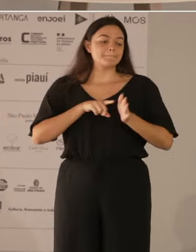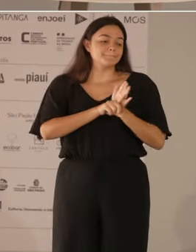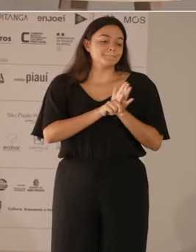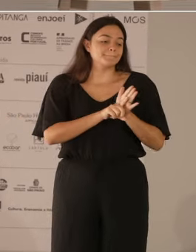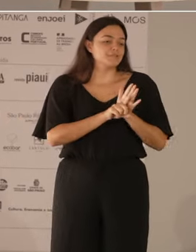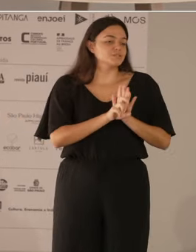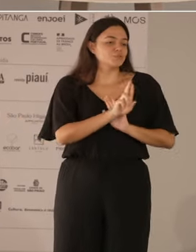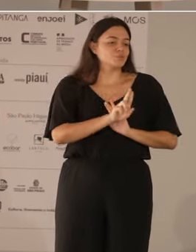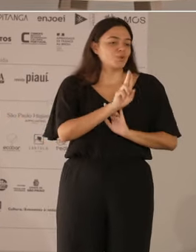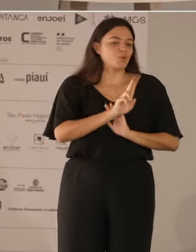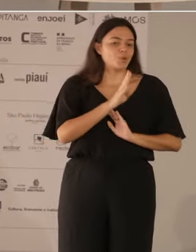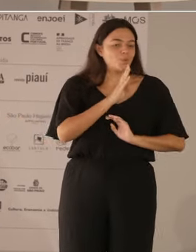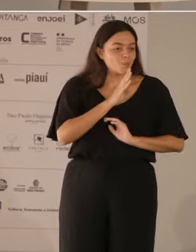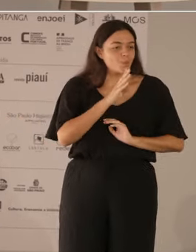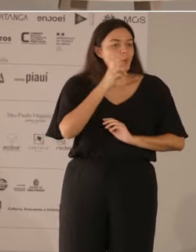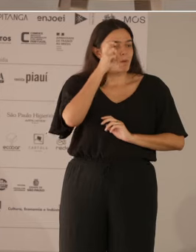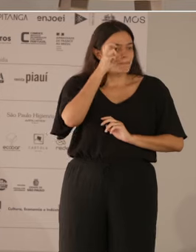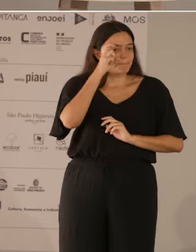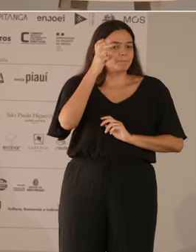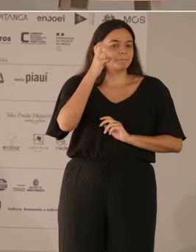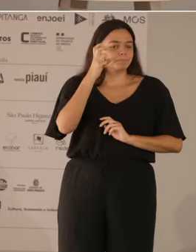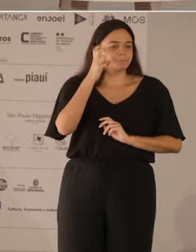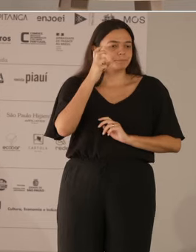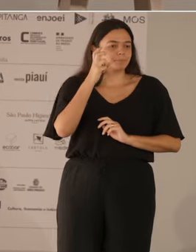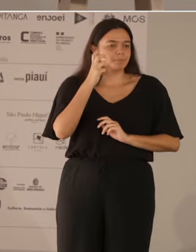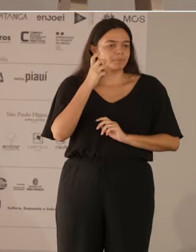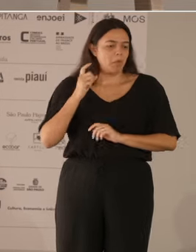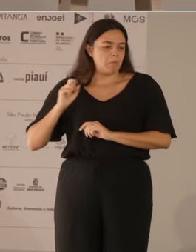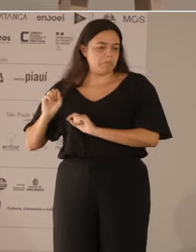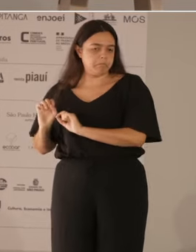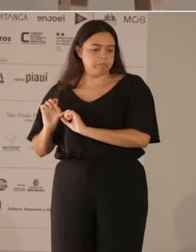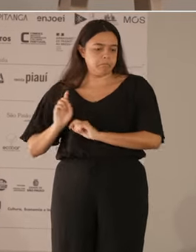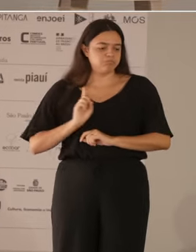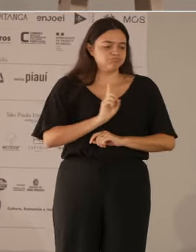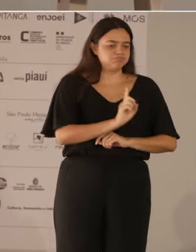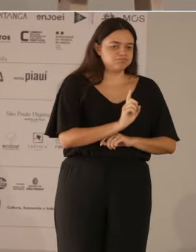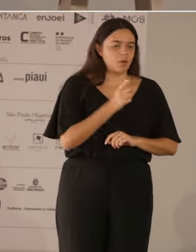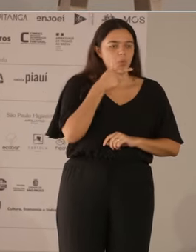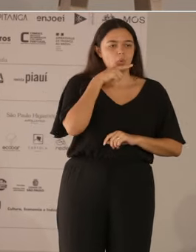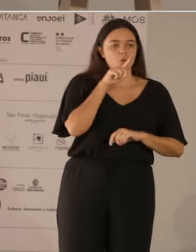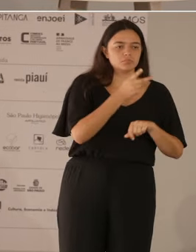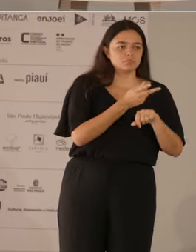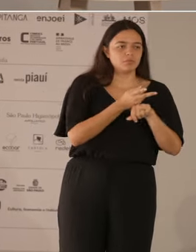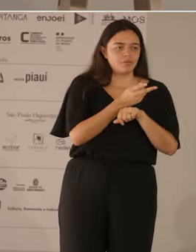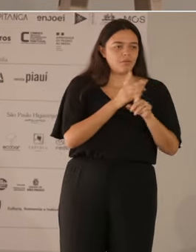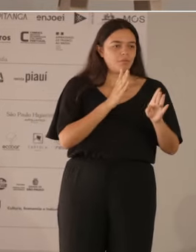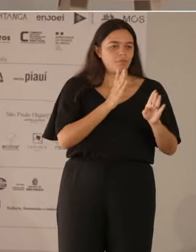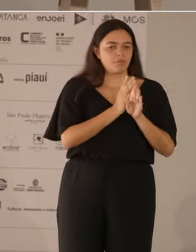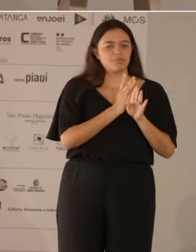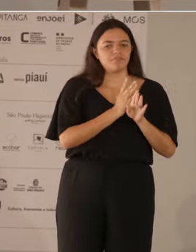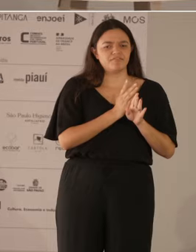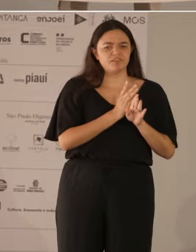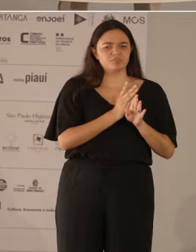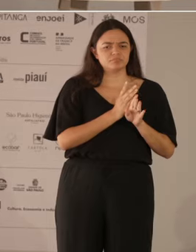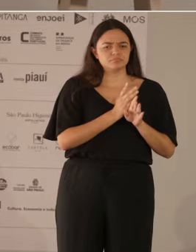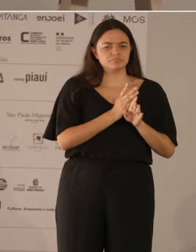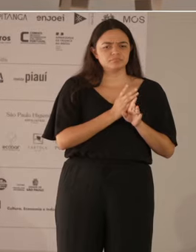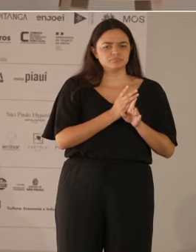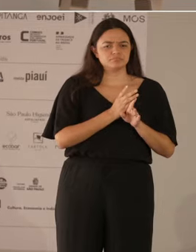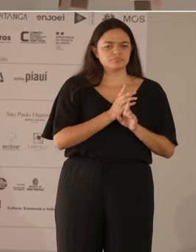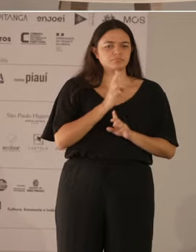eu sabia que ela gostava de vinho francês, saí que nem uma louca para procurar uma garrafa de vinho francês, não